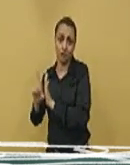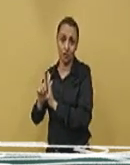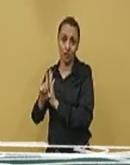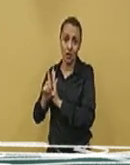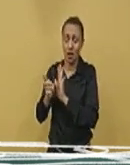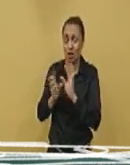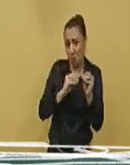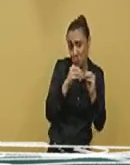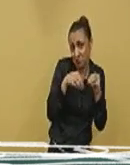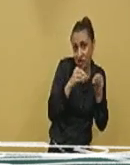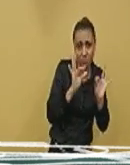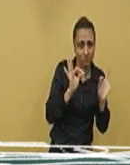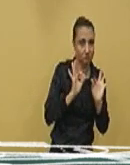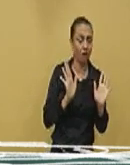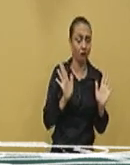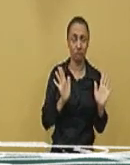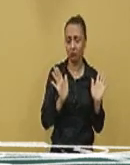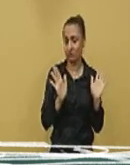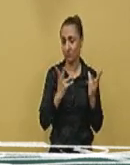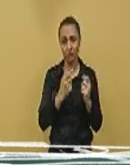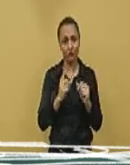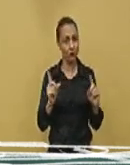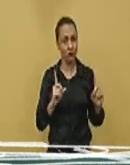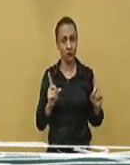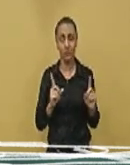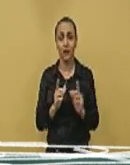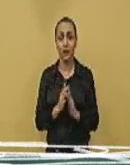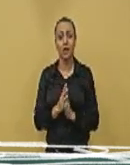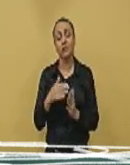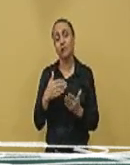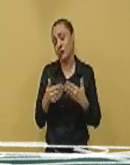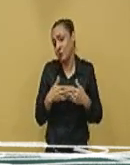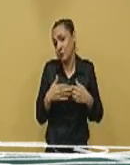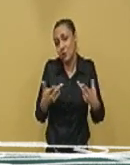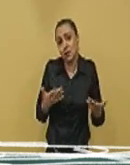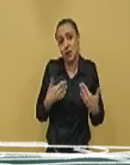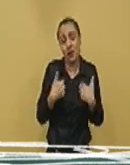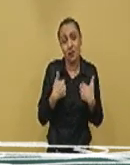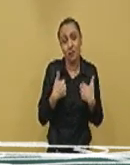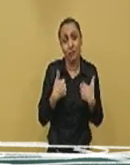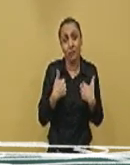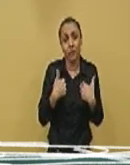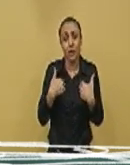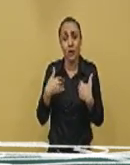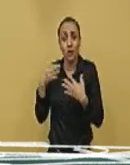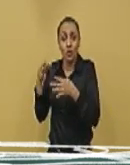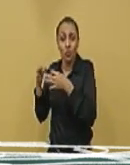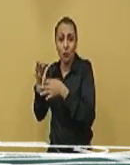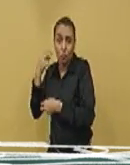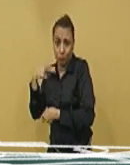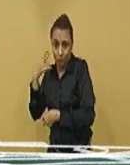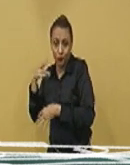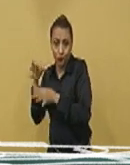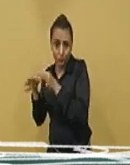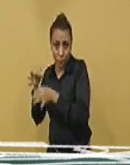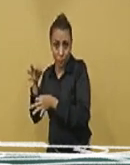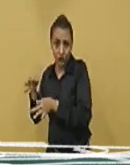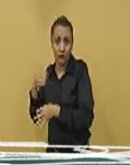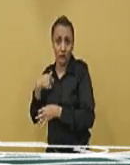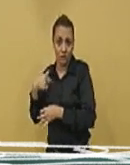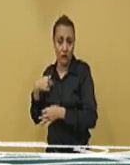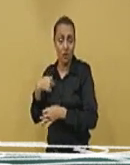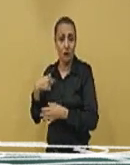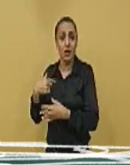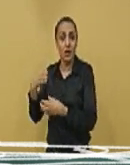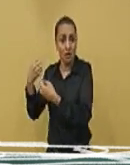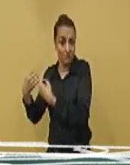Eu não vou ser por isso. E, de qualquer maneira, o procurador está para me fornecer esse